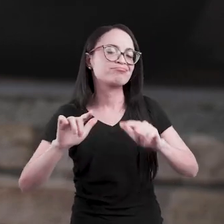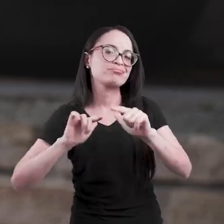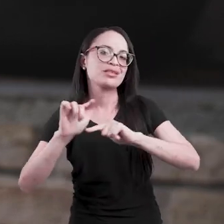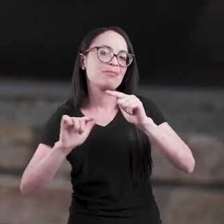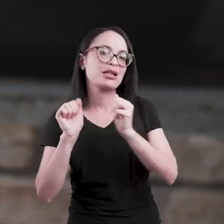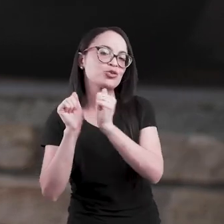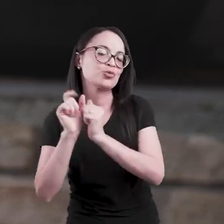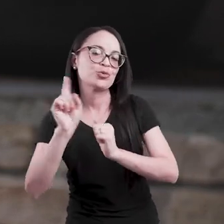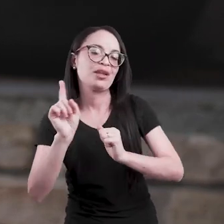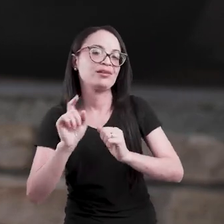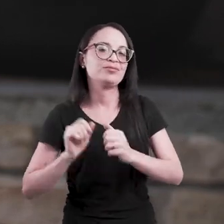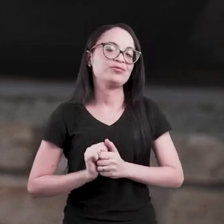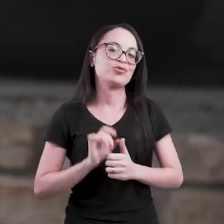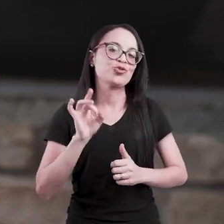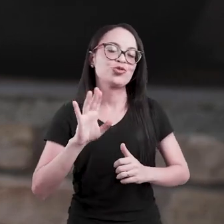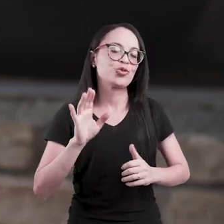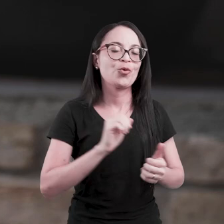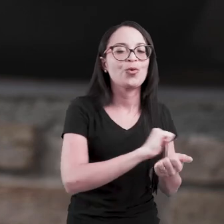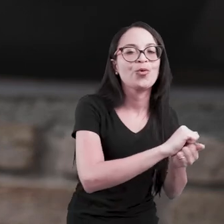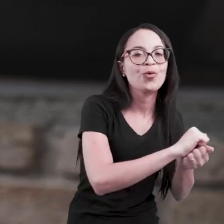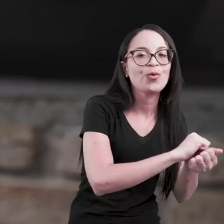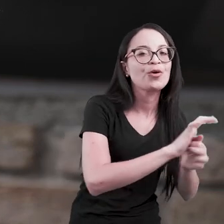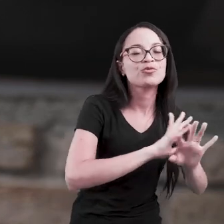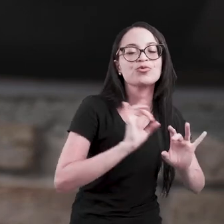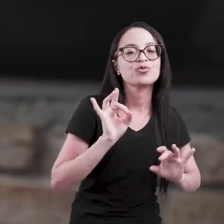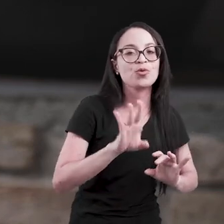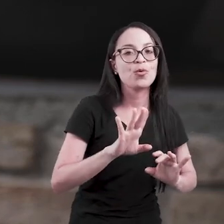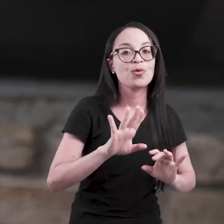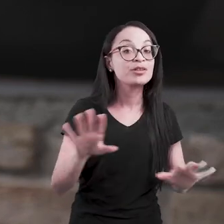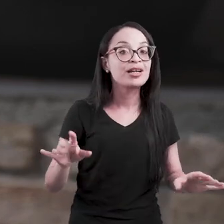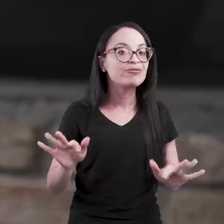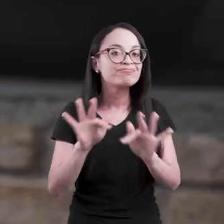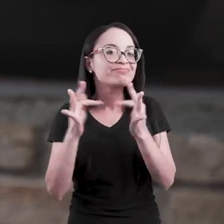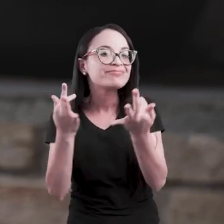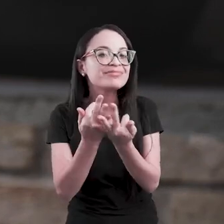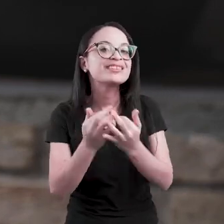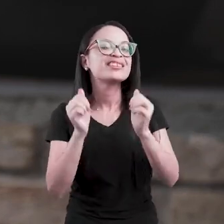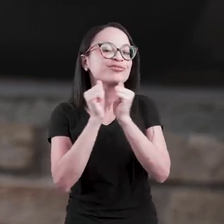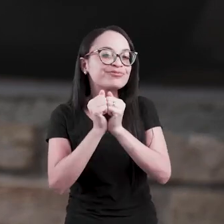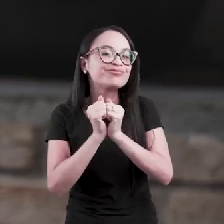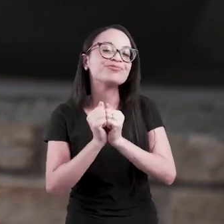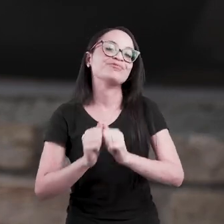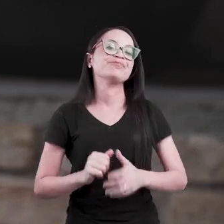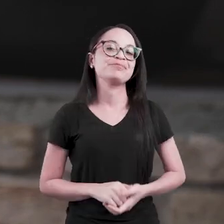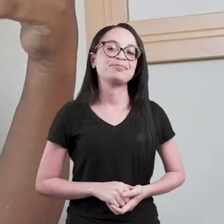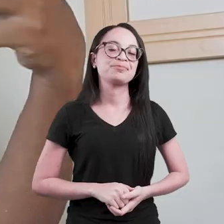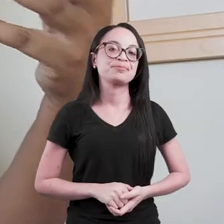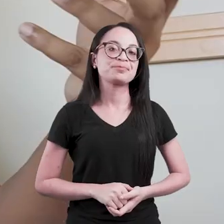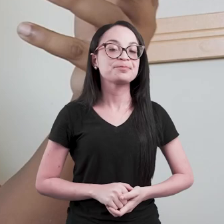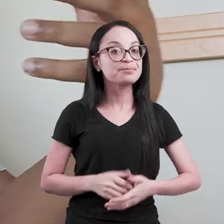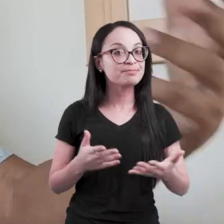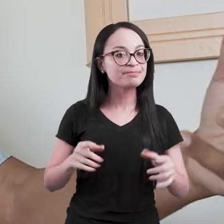só lavava prato para ajudar elas. Mas era a gente mesmo, eu e elas que trabalhavam.